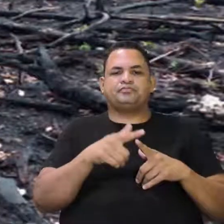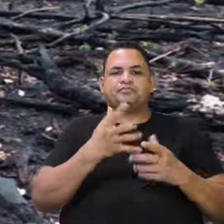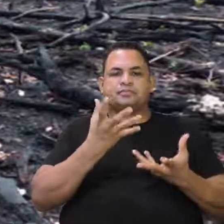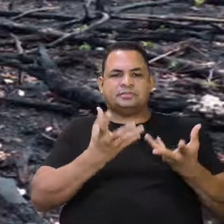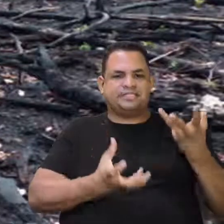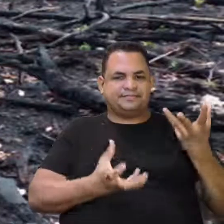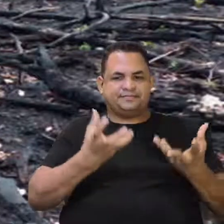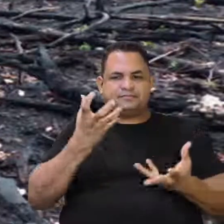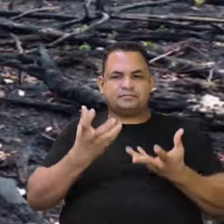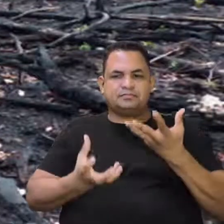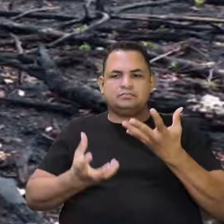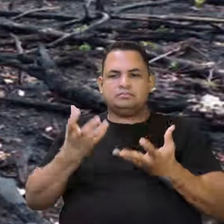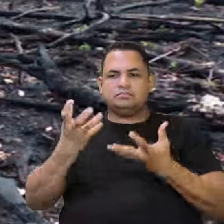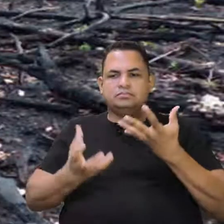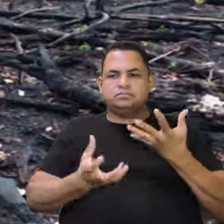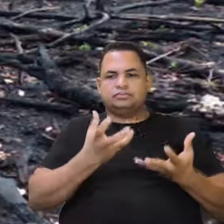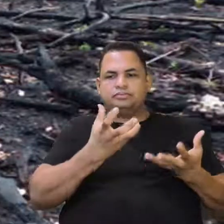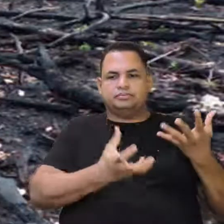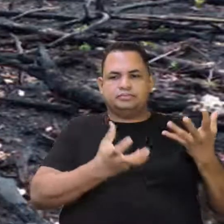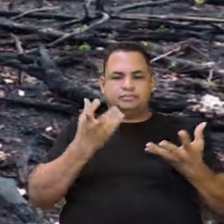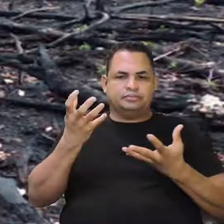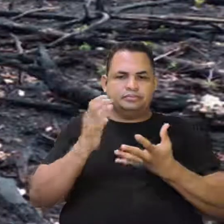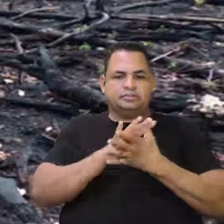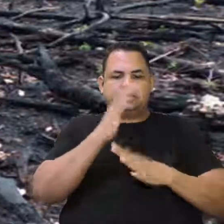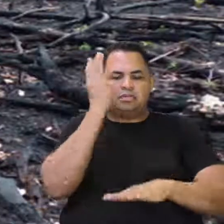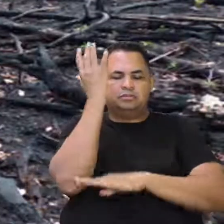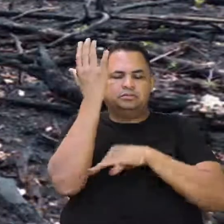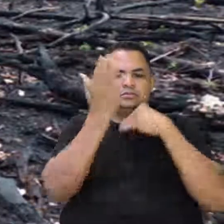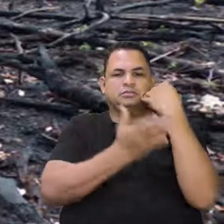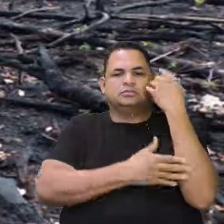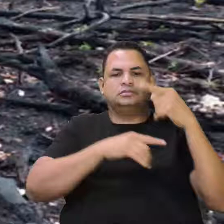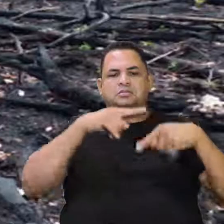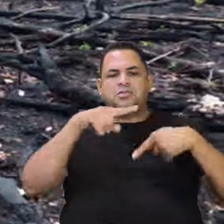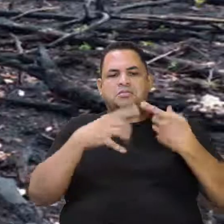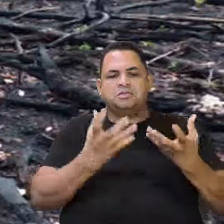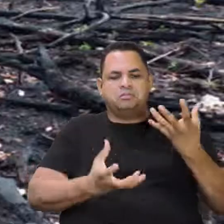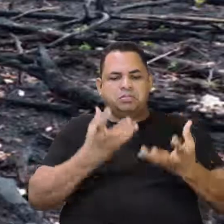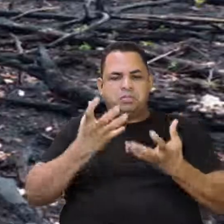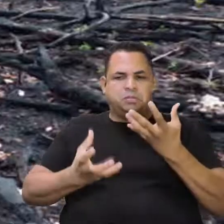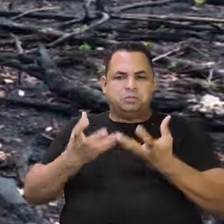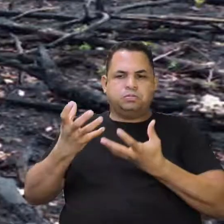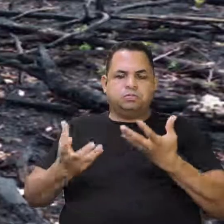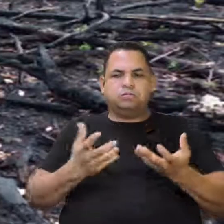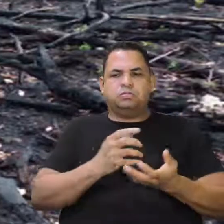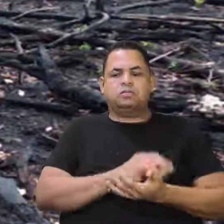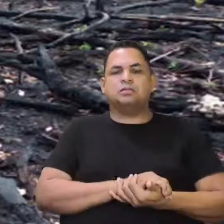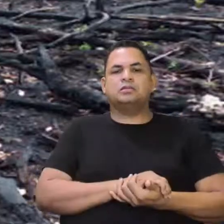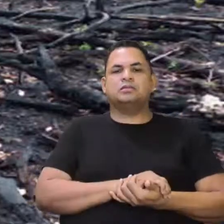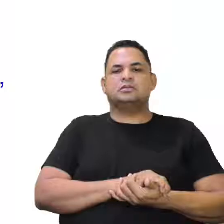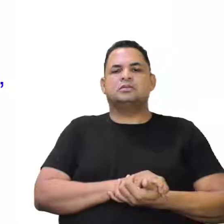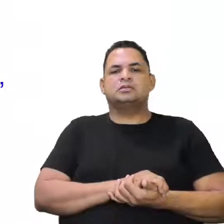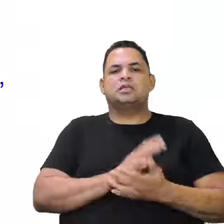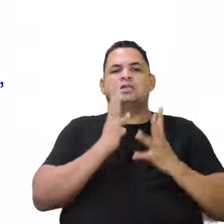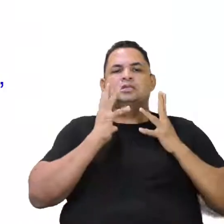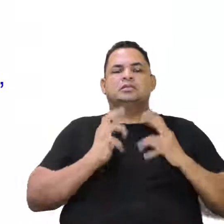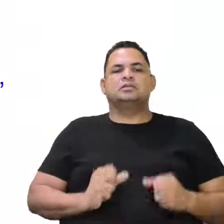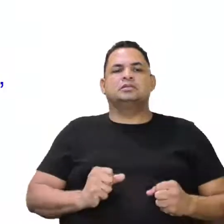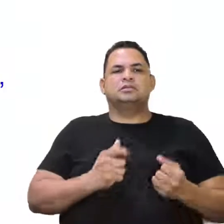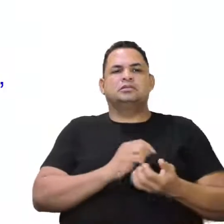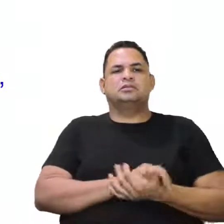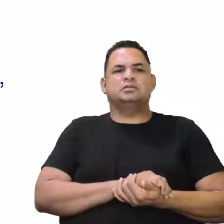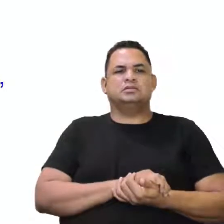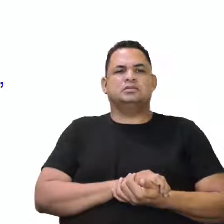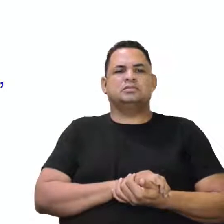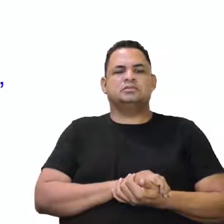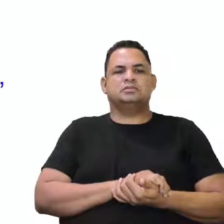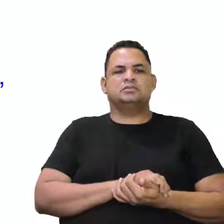a questão das queimadas. Então, as pessoas derrubam e aí depois ainda taca fogo, né? Para limpar. Oh,